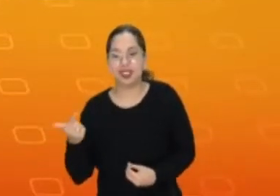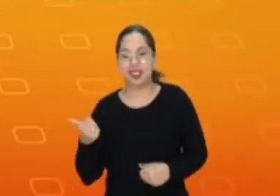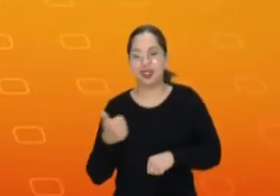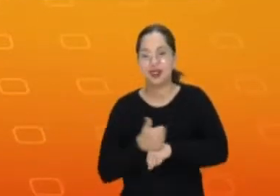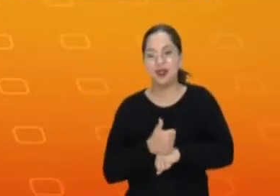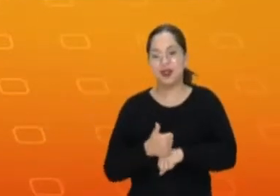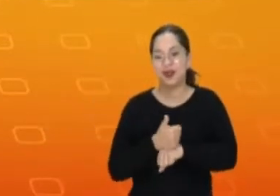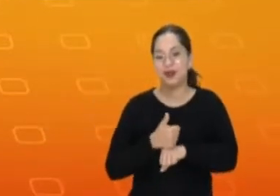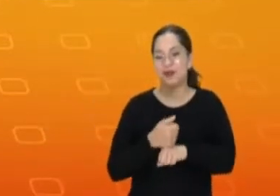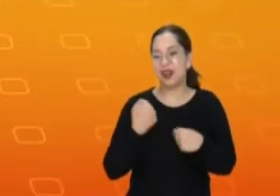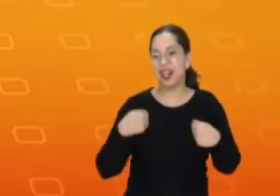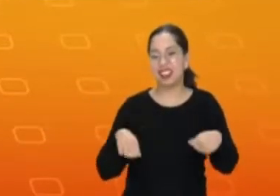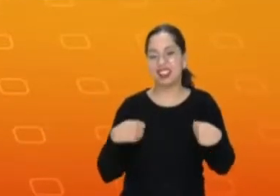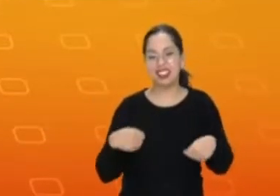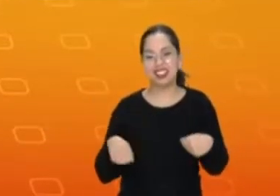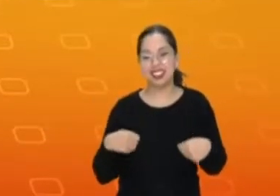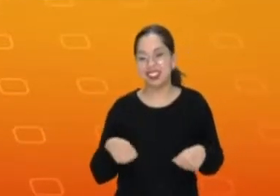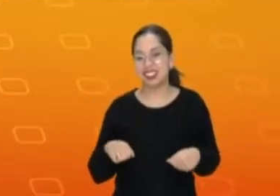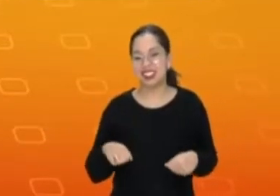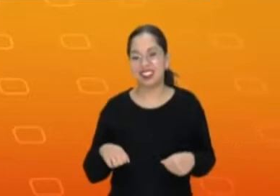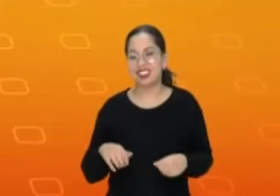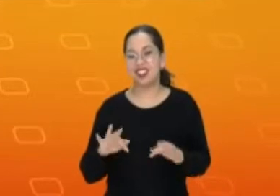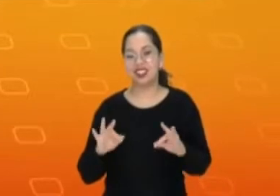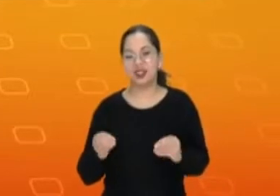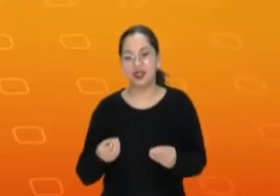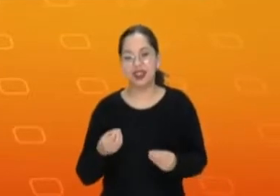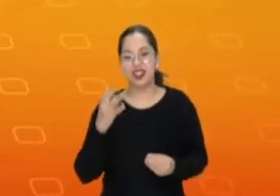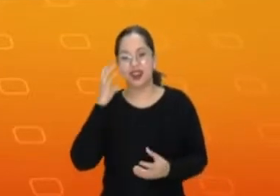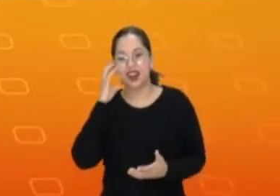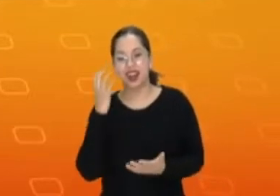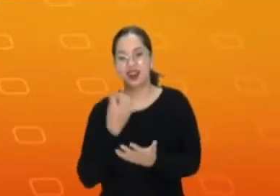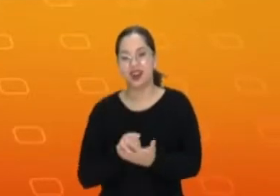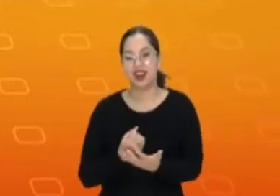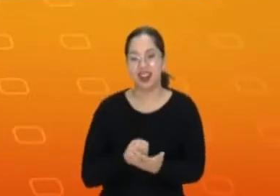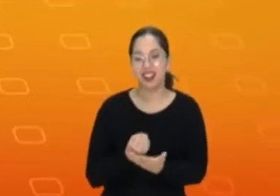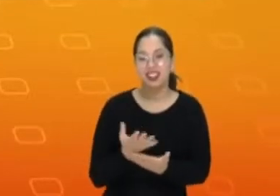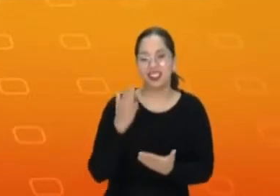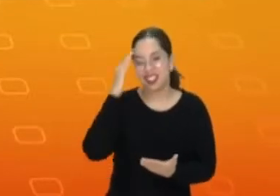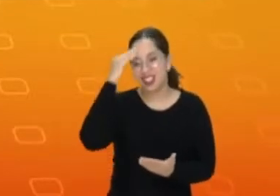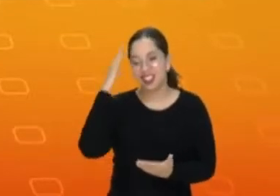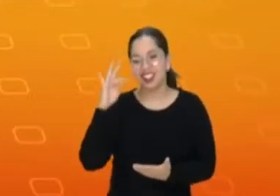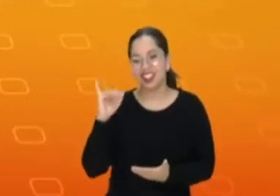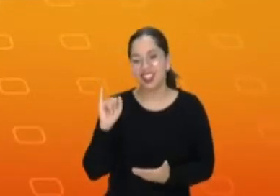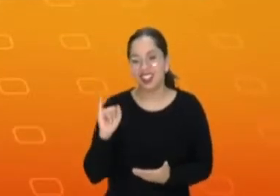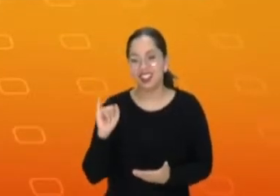quanto o cara de broadcast tem que entender TI. Como fica isso?